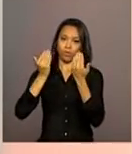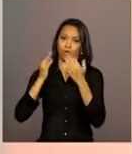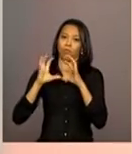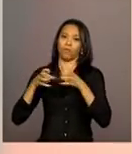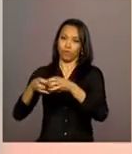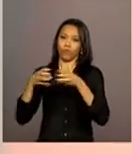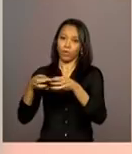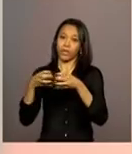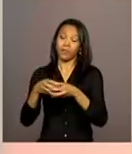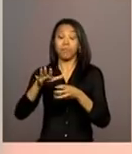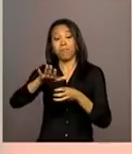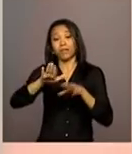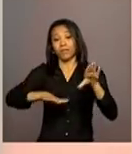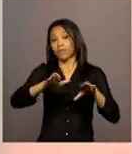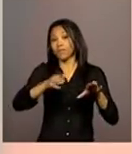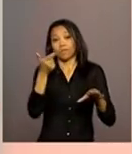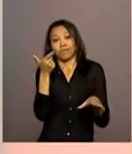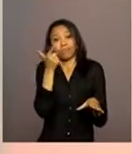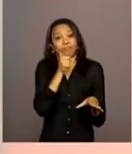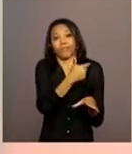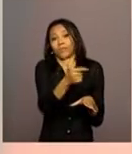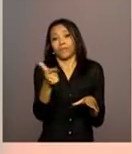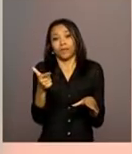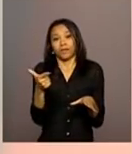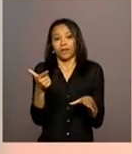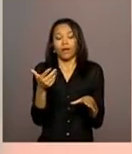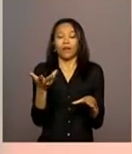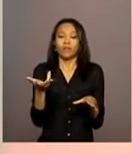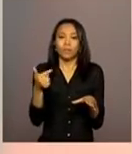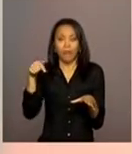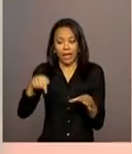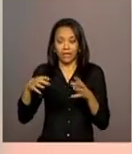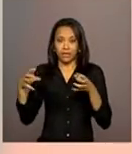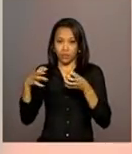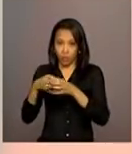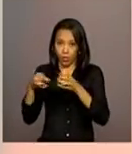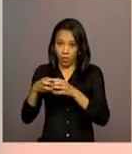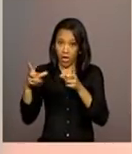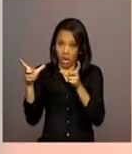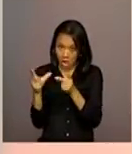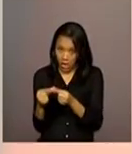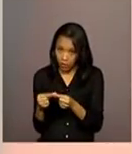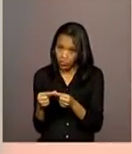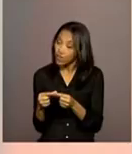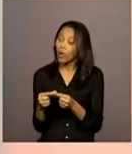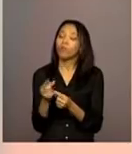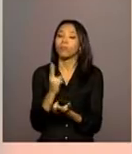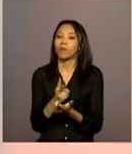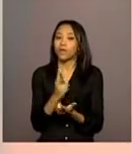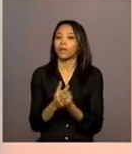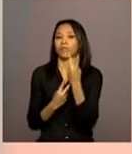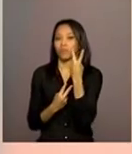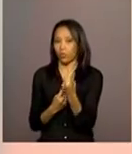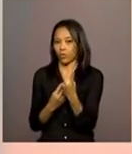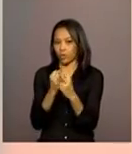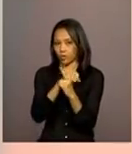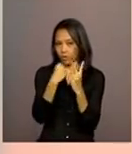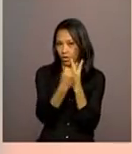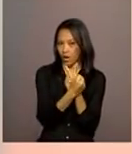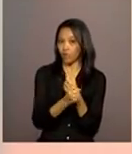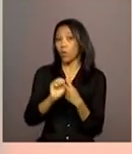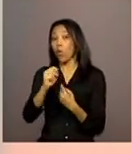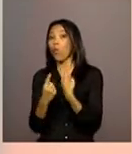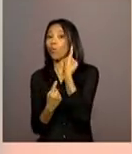concretas não permite essa equipe por tal não deve ser reduzida ela deve manter dois assistentes sociais ou um